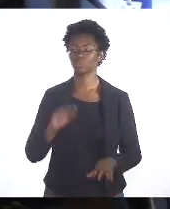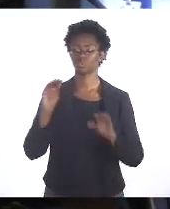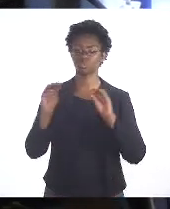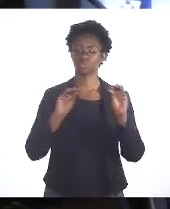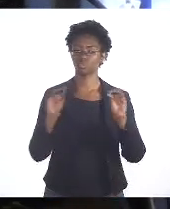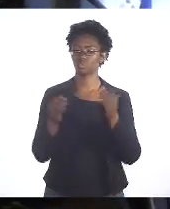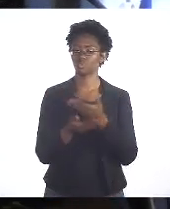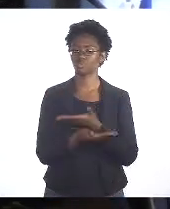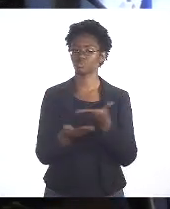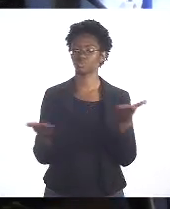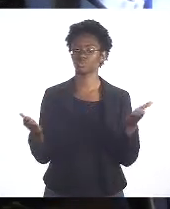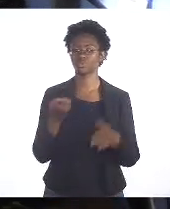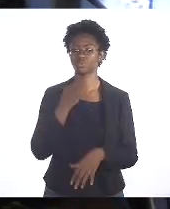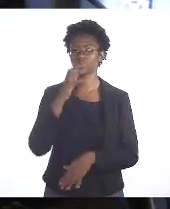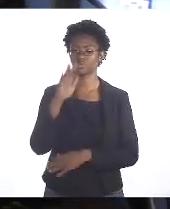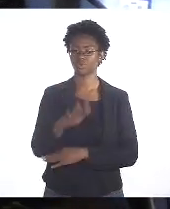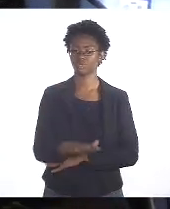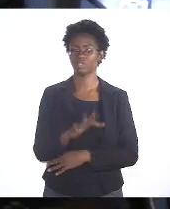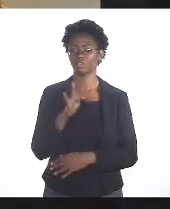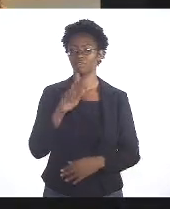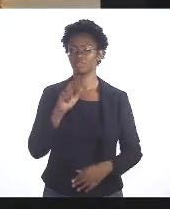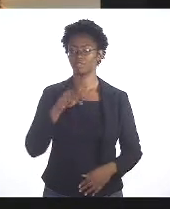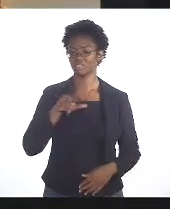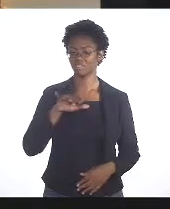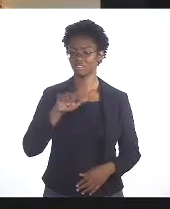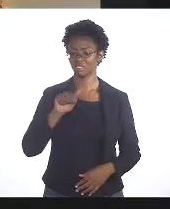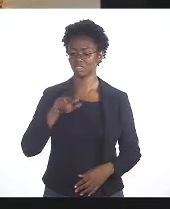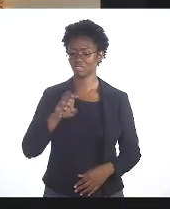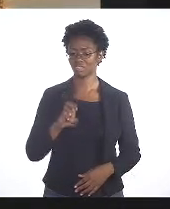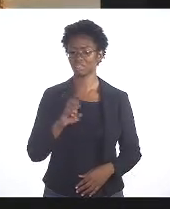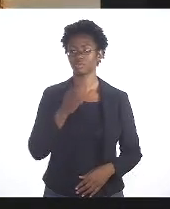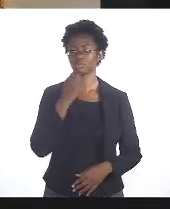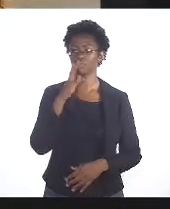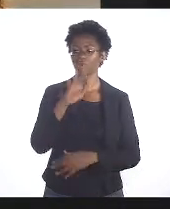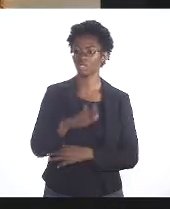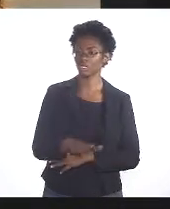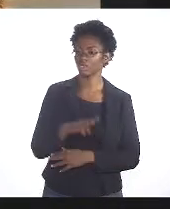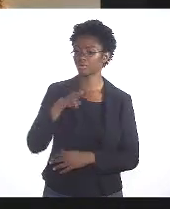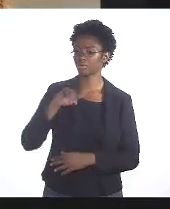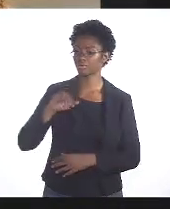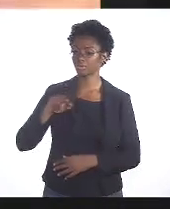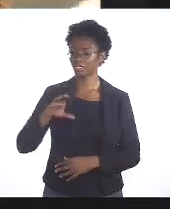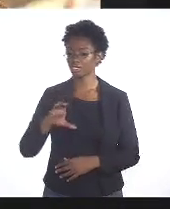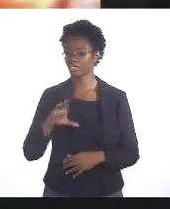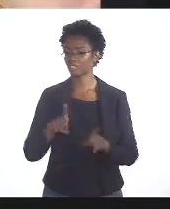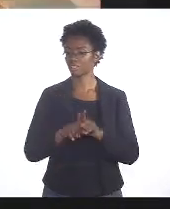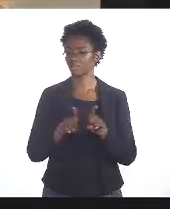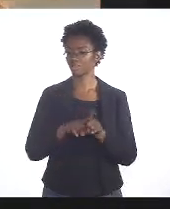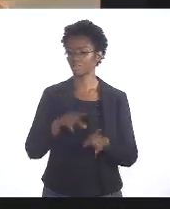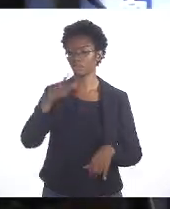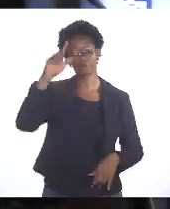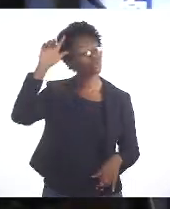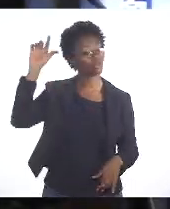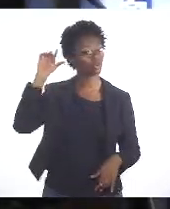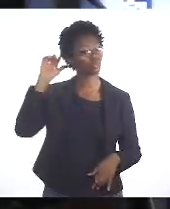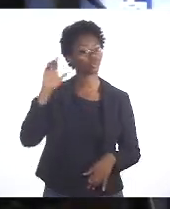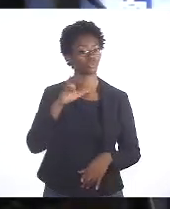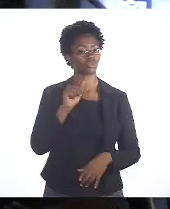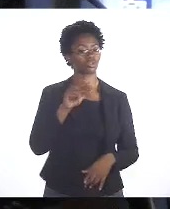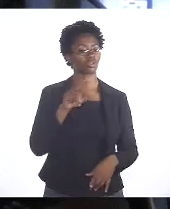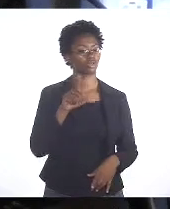e a todos. Boa tarde, Franciane. Beijo, presidente. Boa tarde, Bebeto, Carlos Mink, Luiz. Boa tarde, Carlos